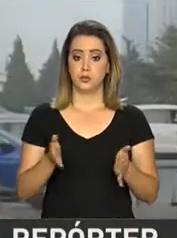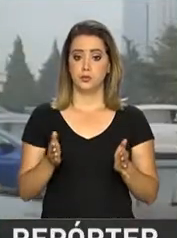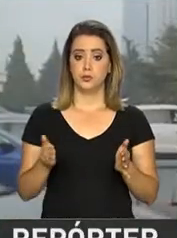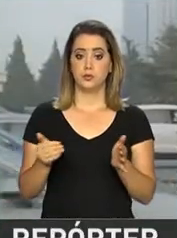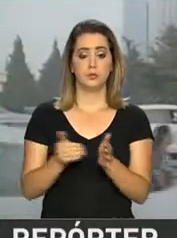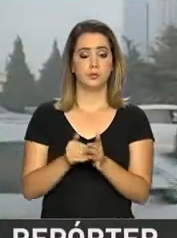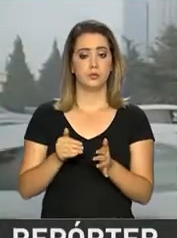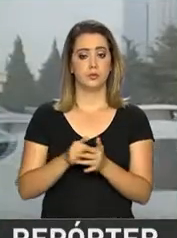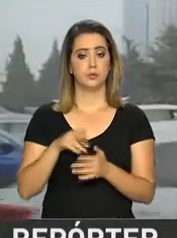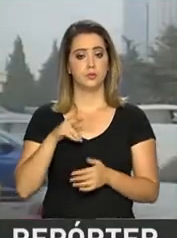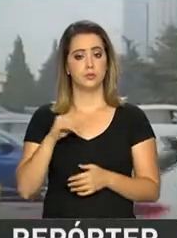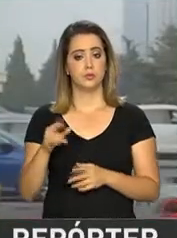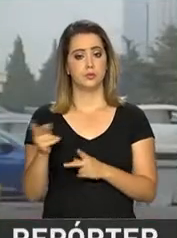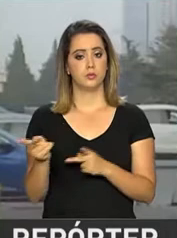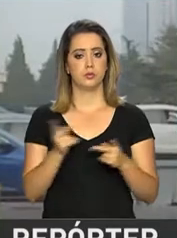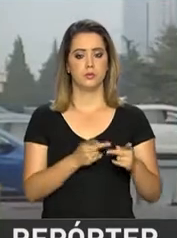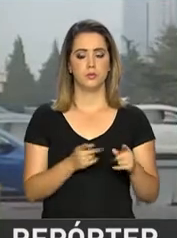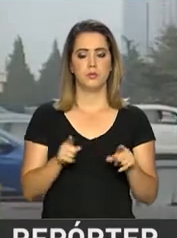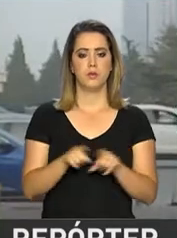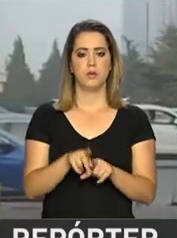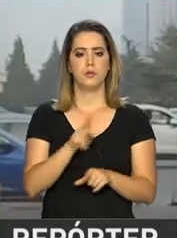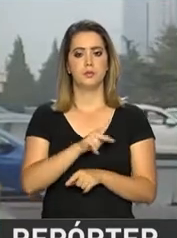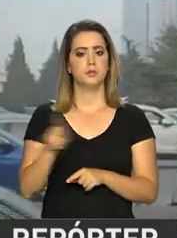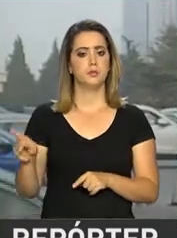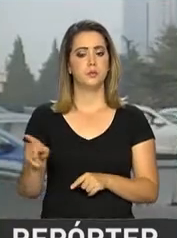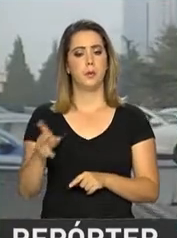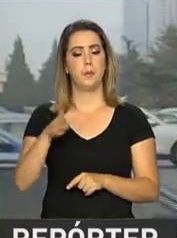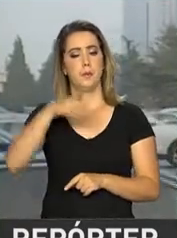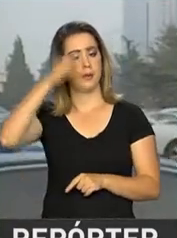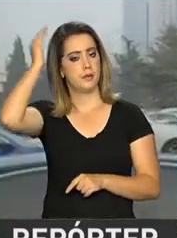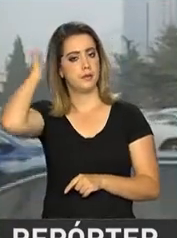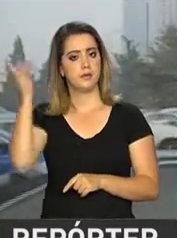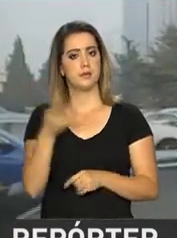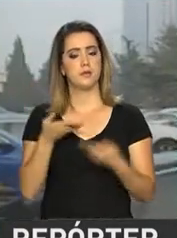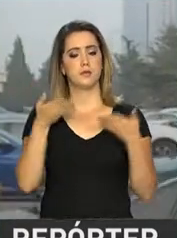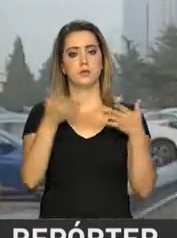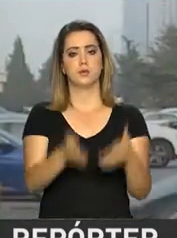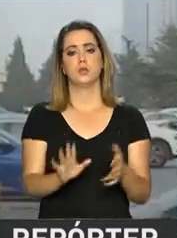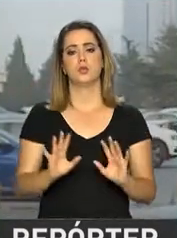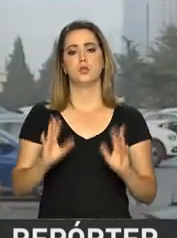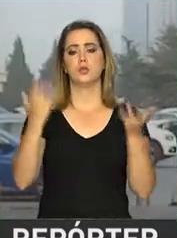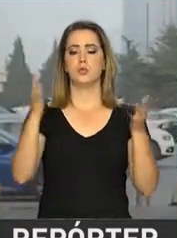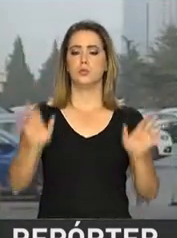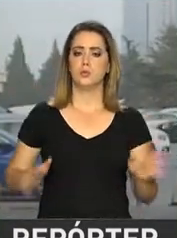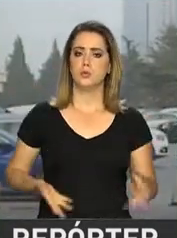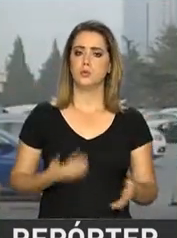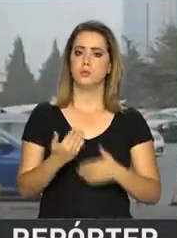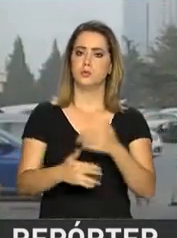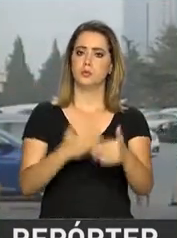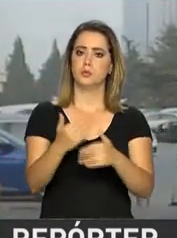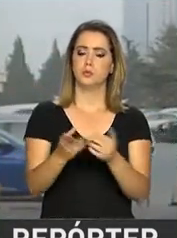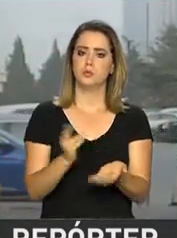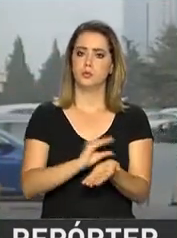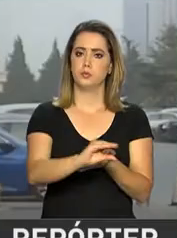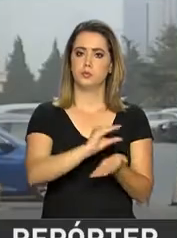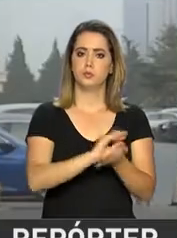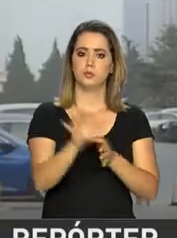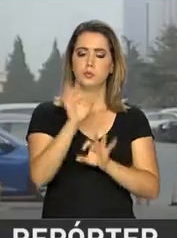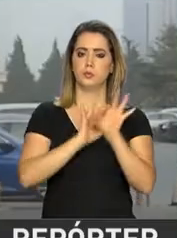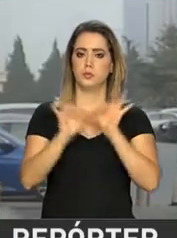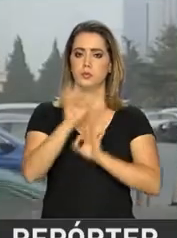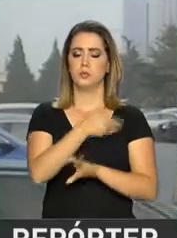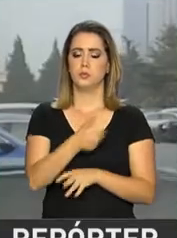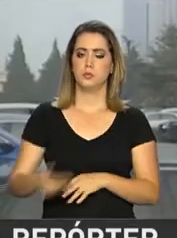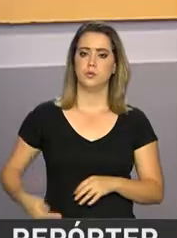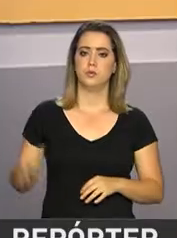à capital chinesa o presidente temer participa de um seminário de promoção de investimentos organizado pelo governo